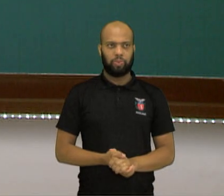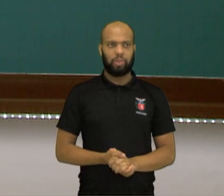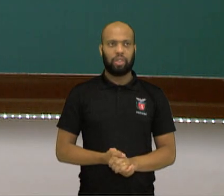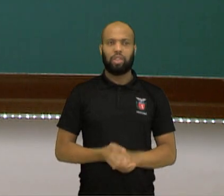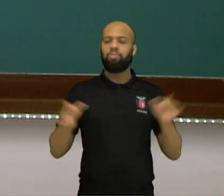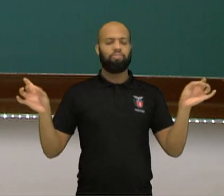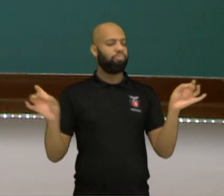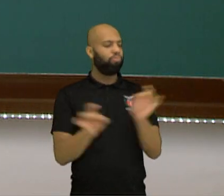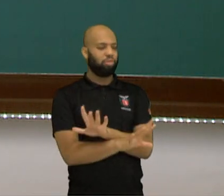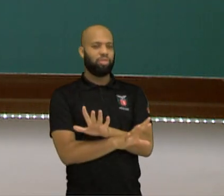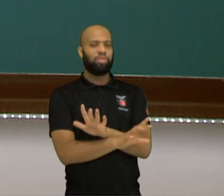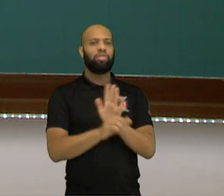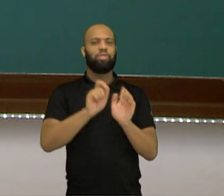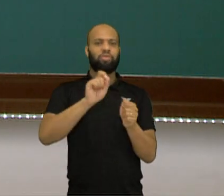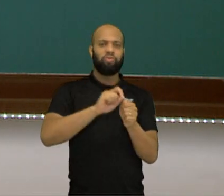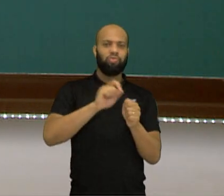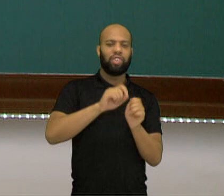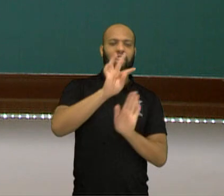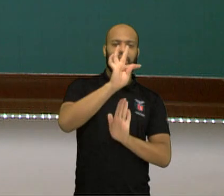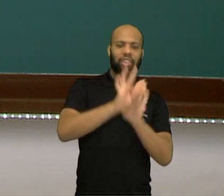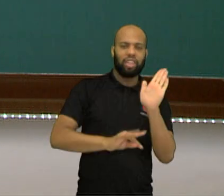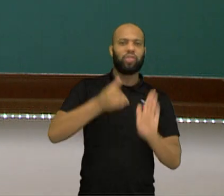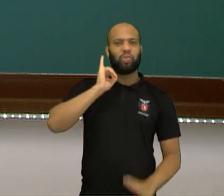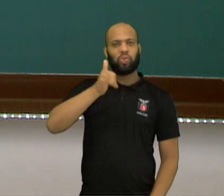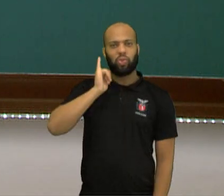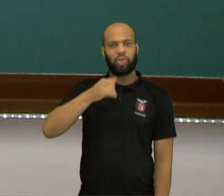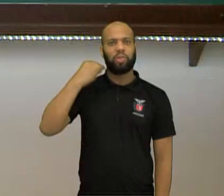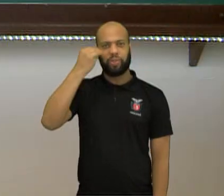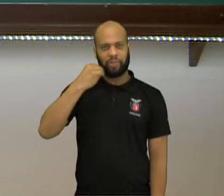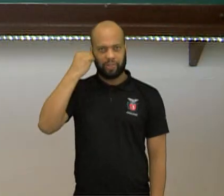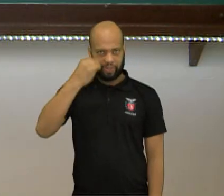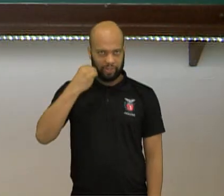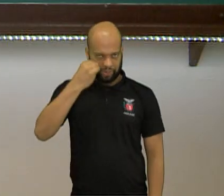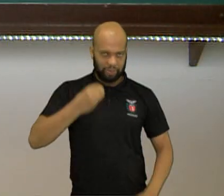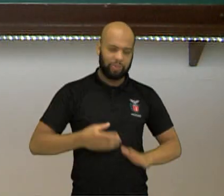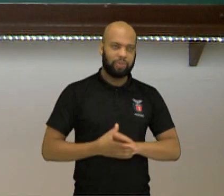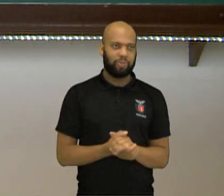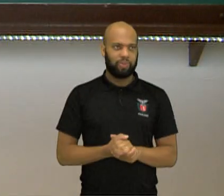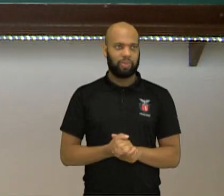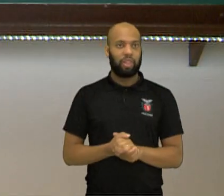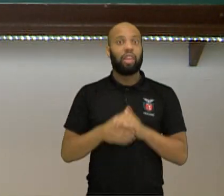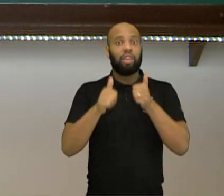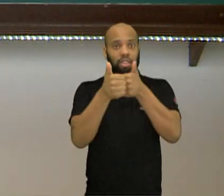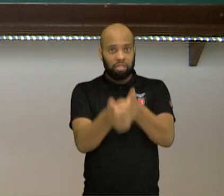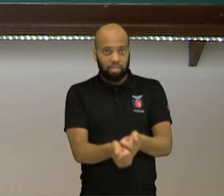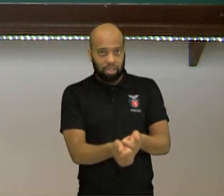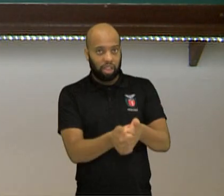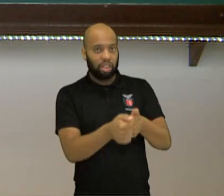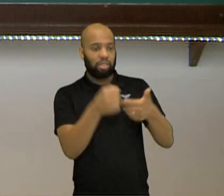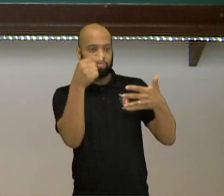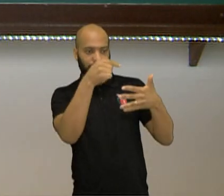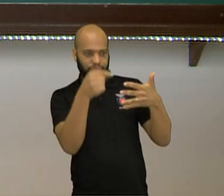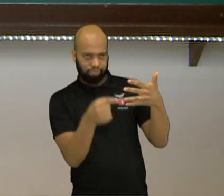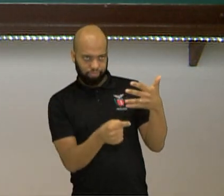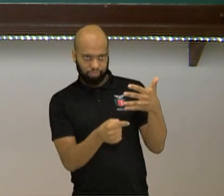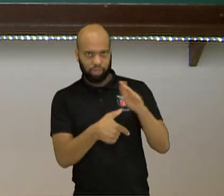está prontinho tua composição textual, teu relato de experiência, seguindo essas características aqui.